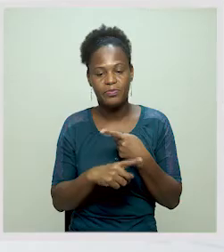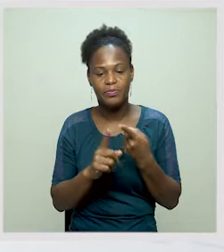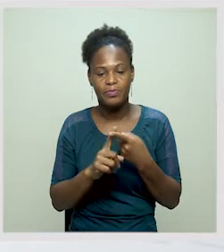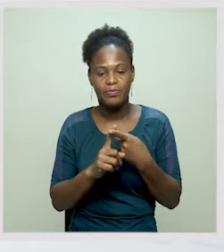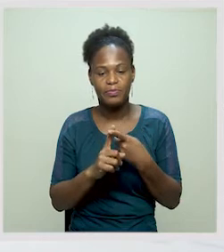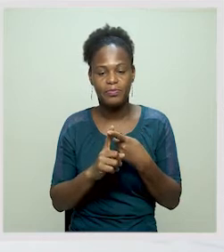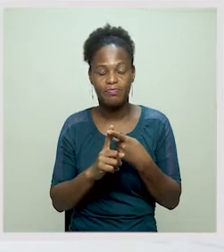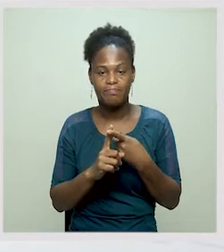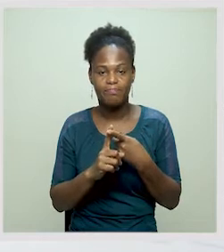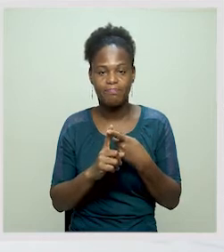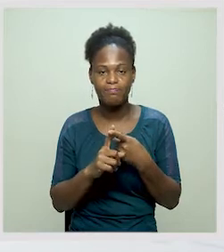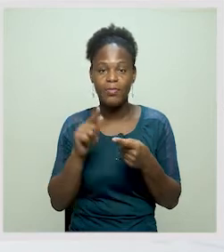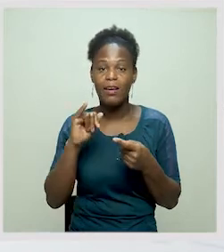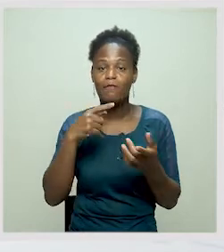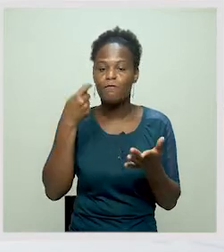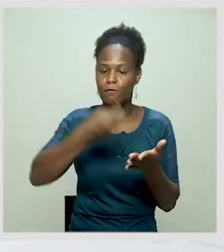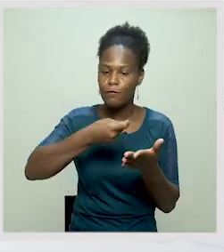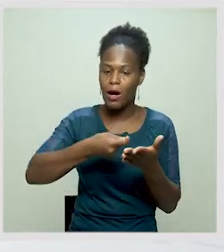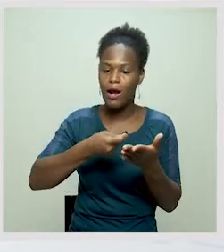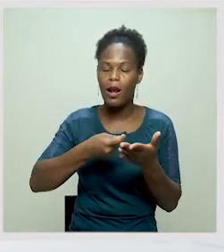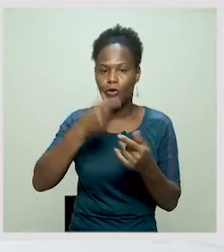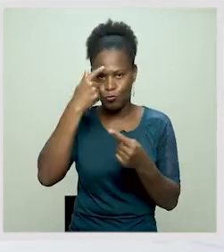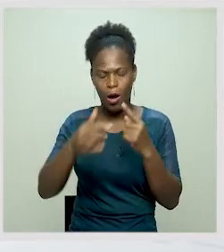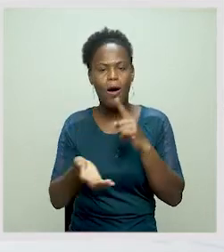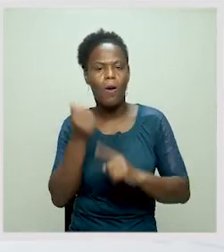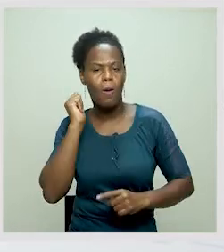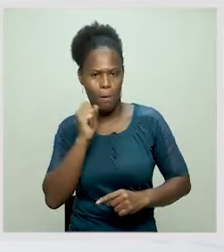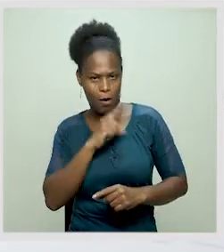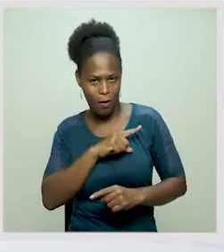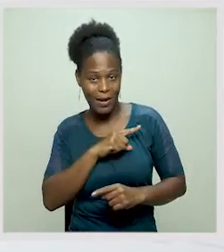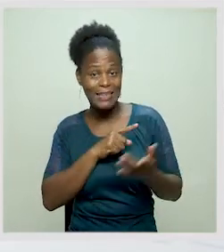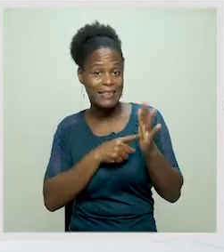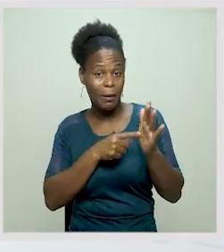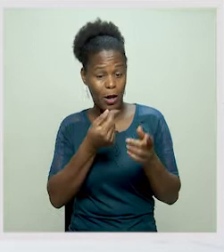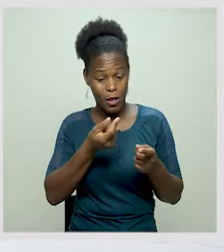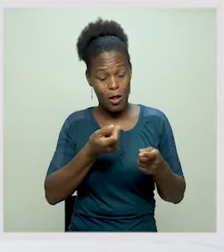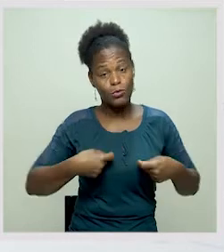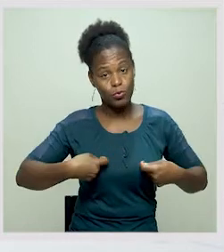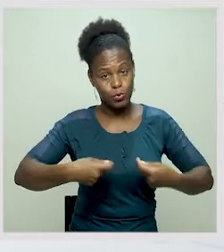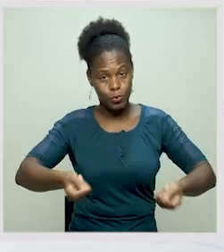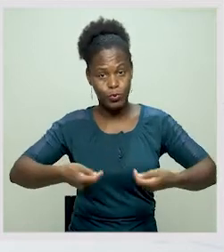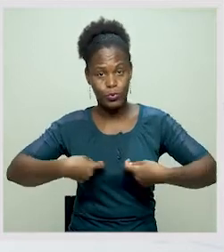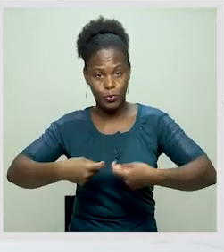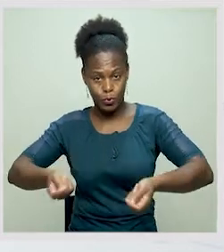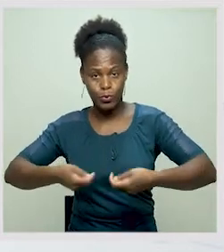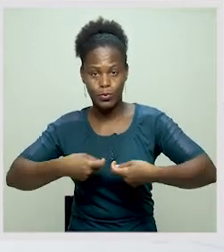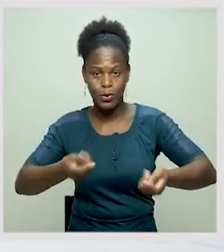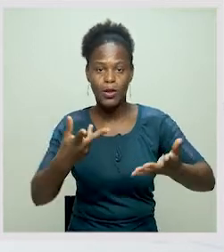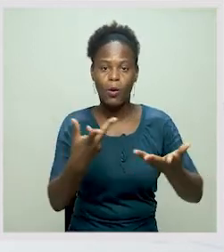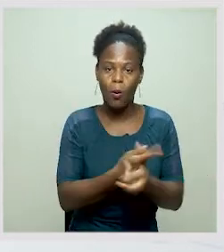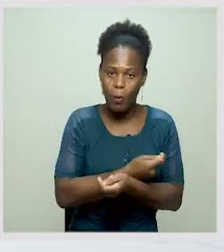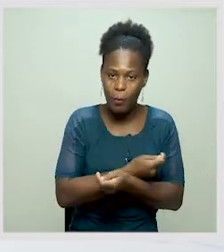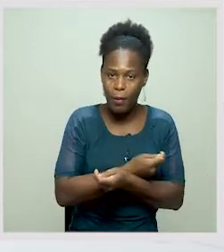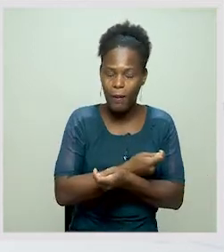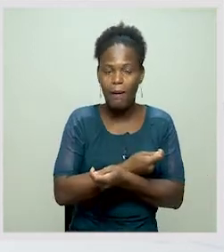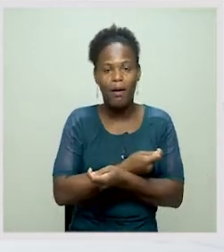o investimento tangível, ou seja, são as despesas efetuadas com a aquisição de bens